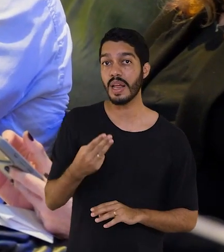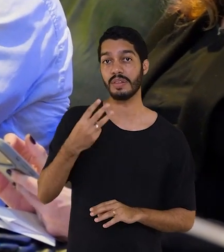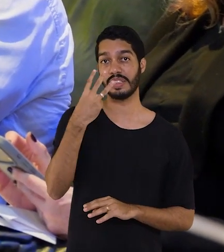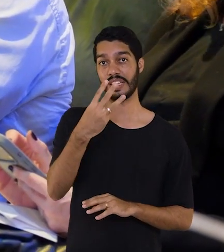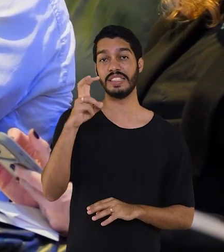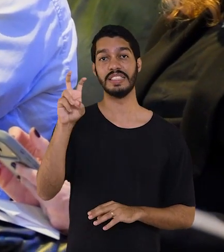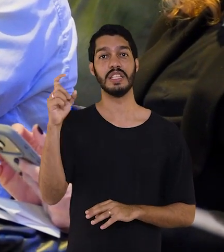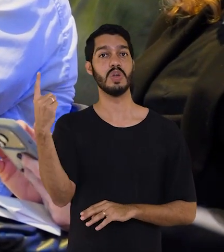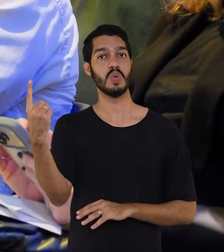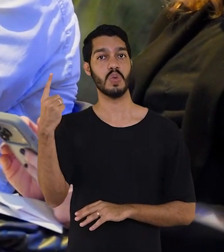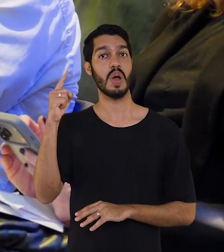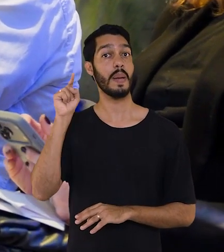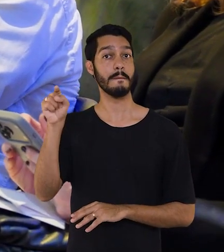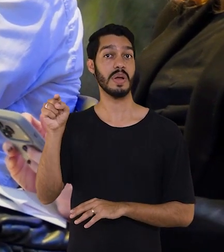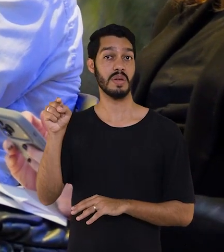Sebrae,